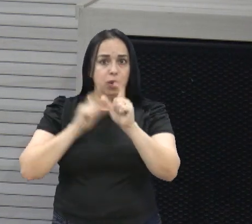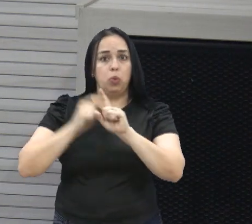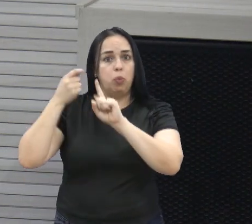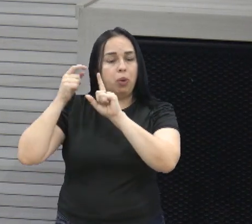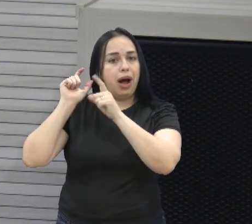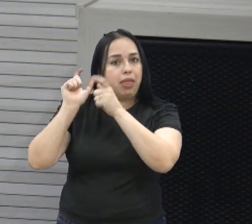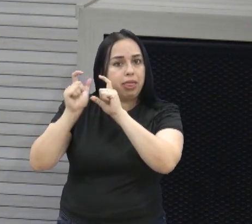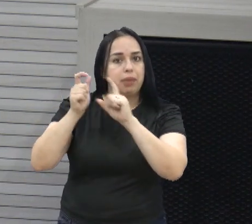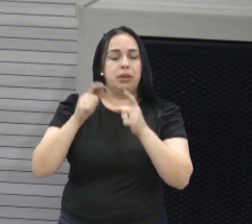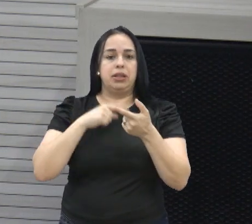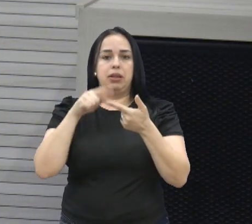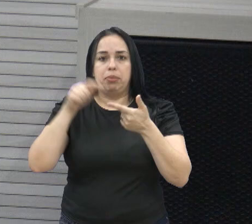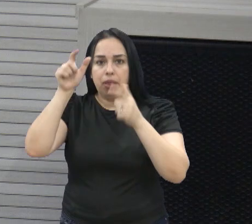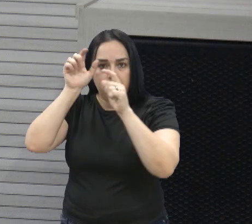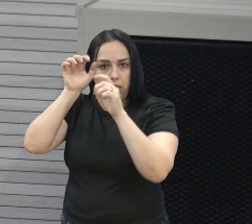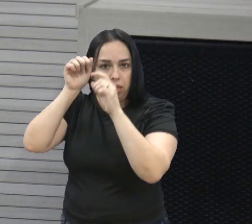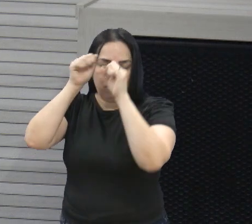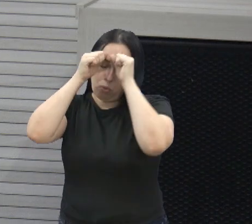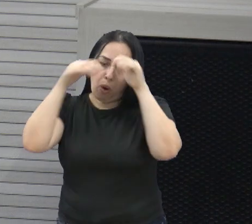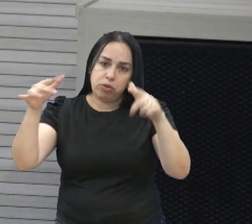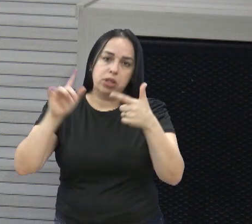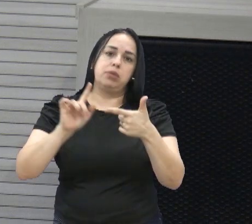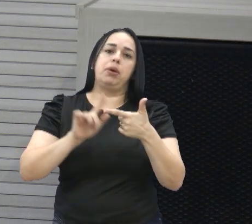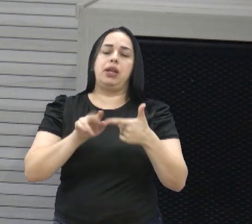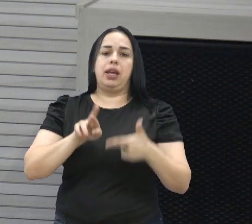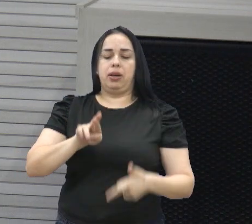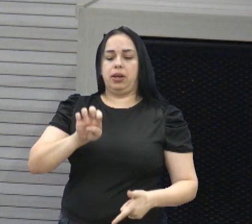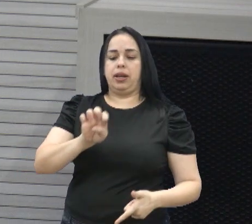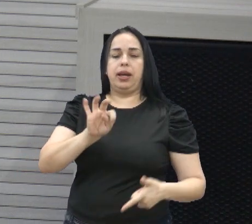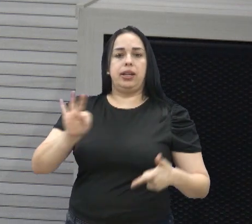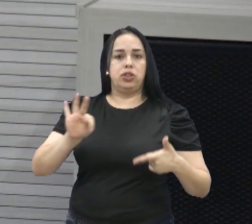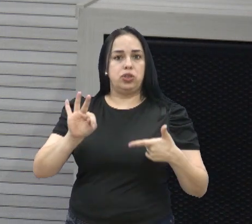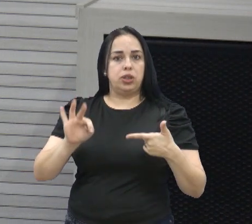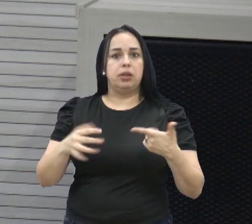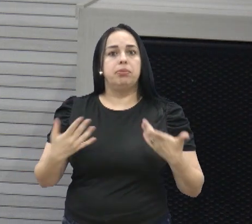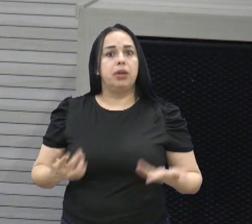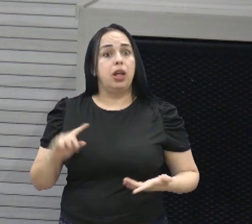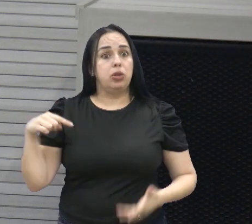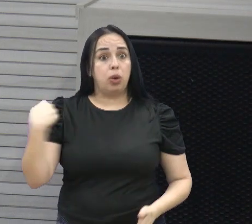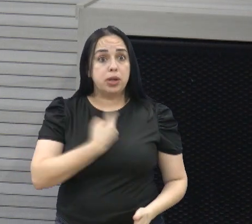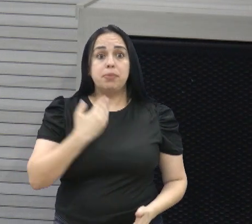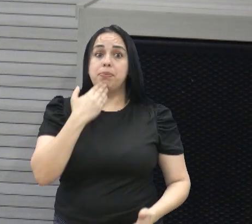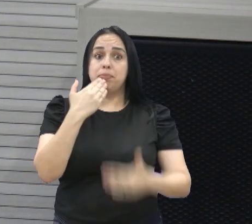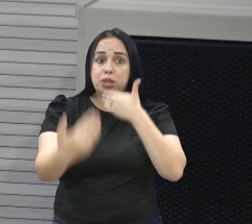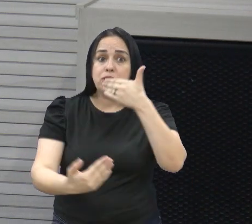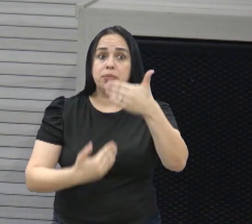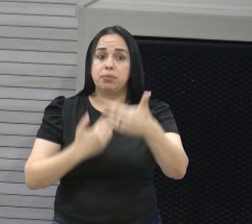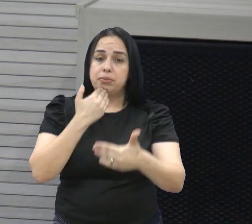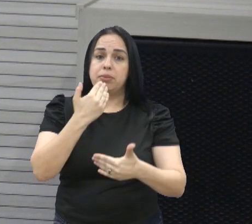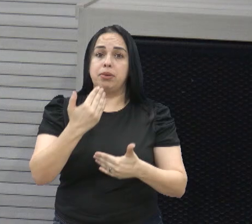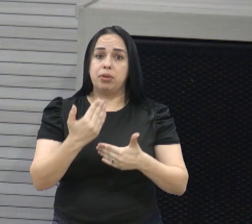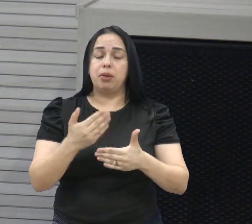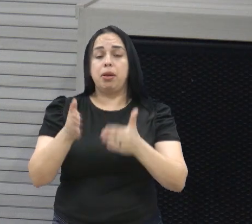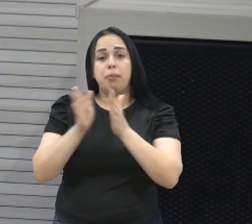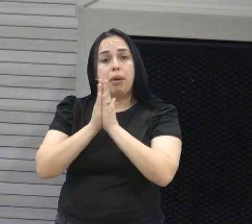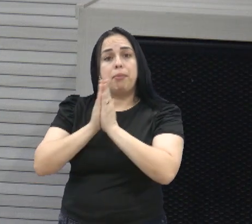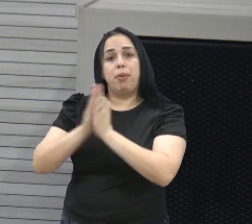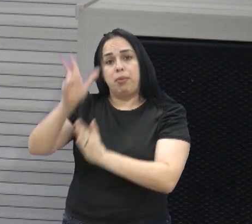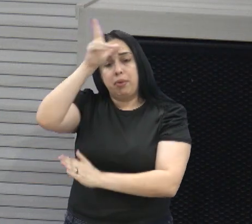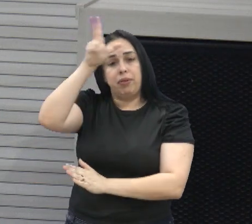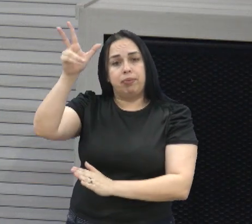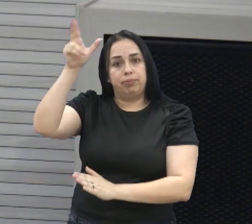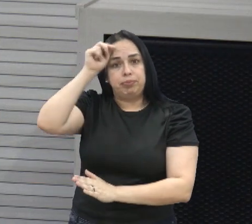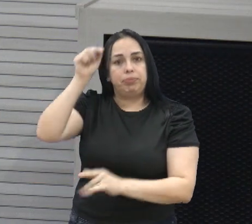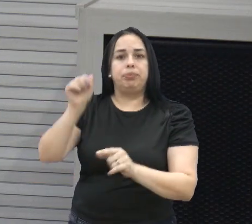o autismo, a síndrome de Rett. Então, assim, a gente apela aí para a prefeitura, né,